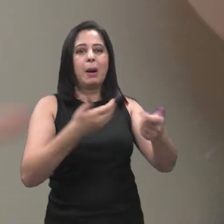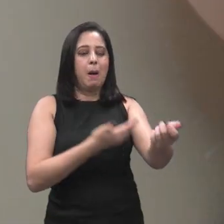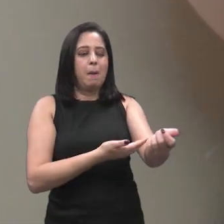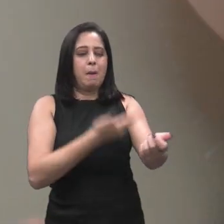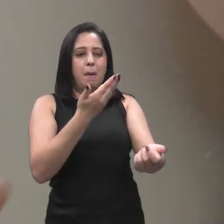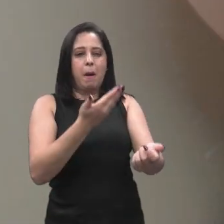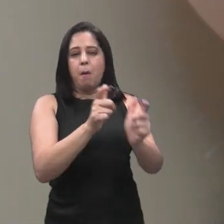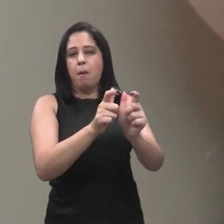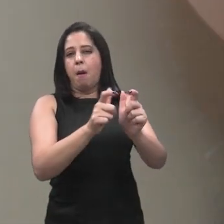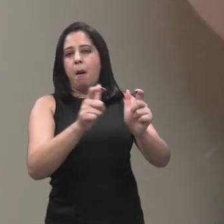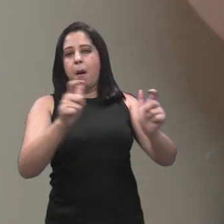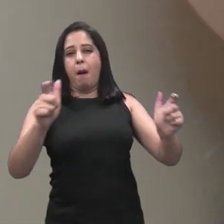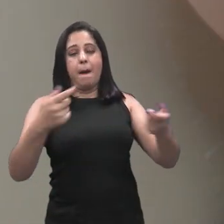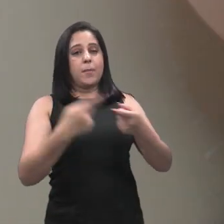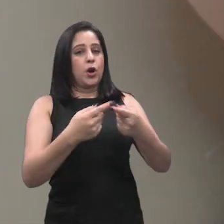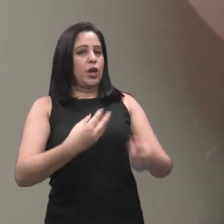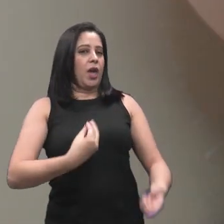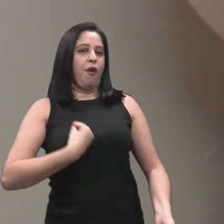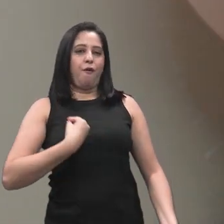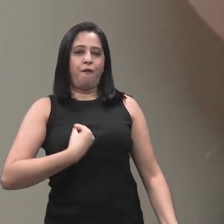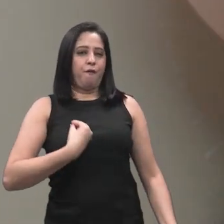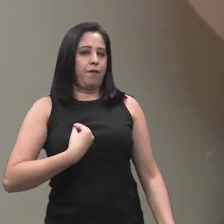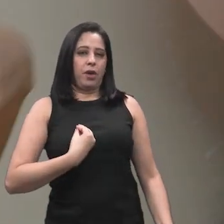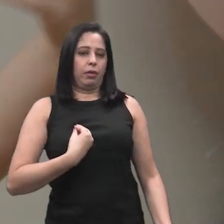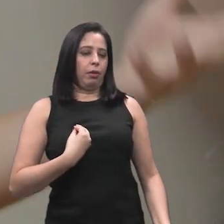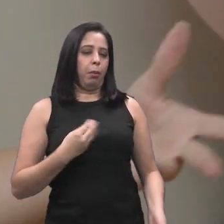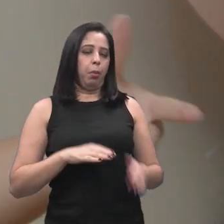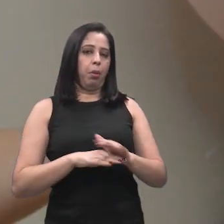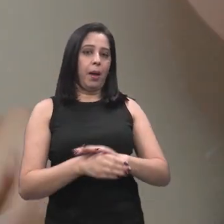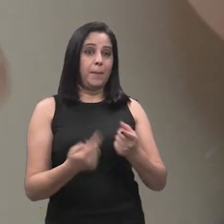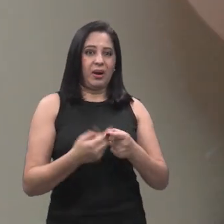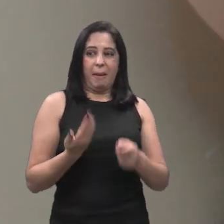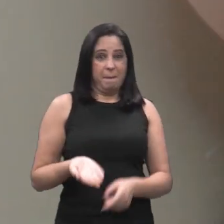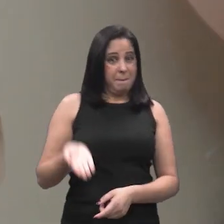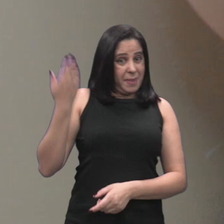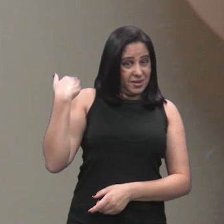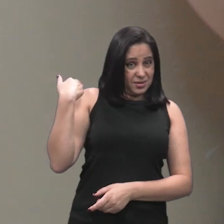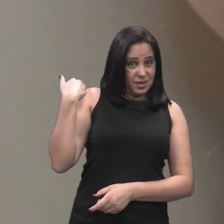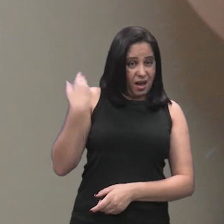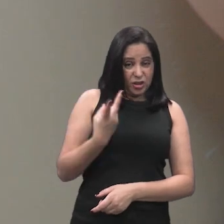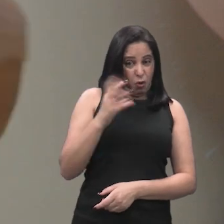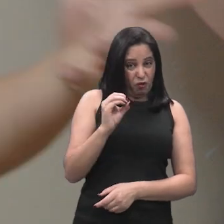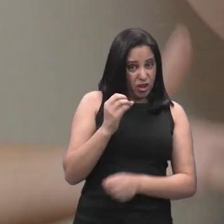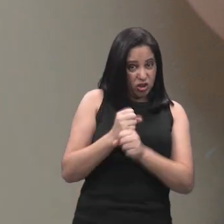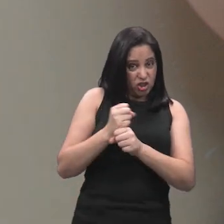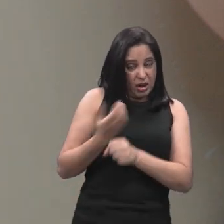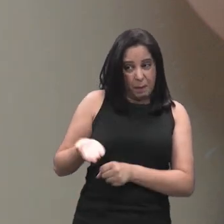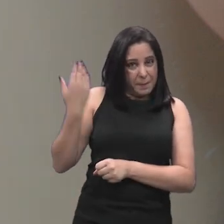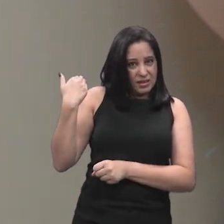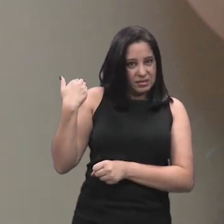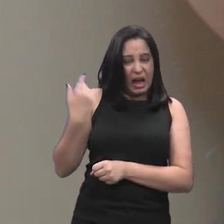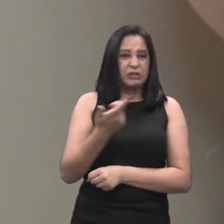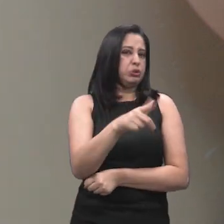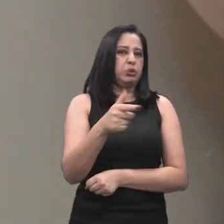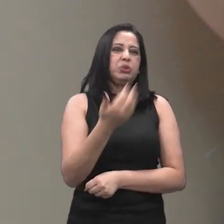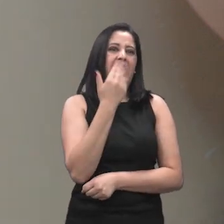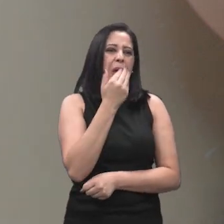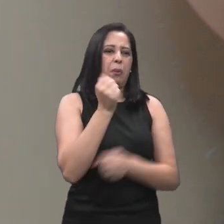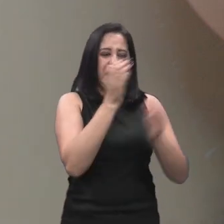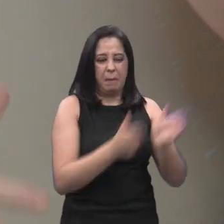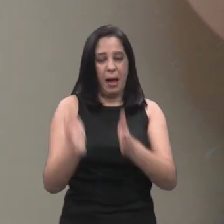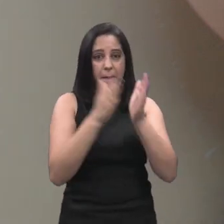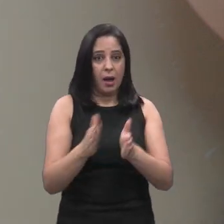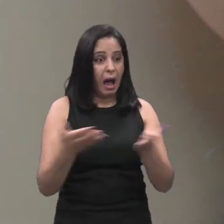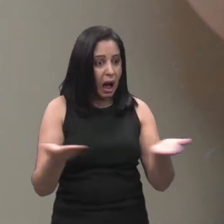de ultraprocessados não era como é hoje. Hoje a gente vê crianças, né? Muitas vezes levam para a escola alimentos que não